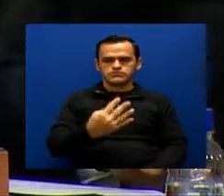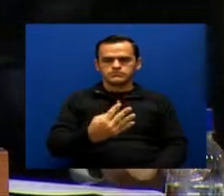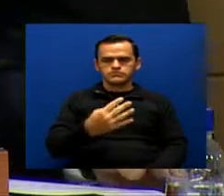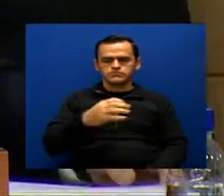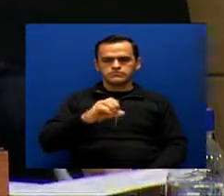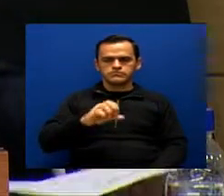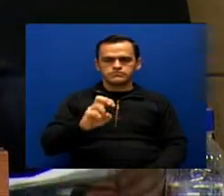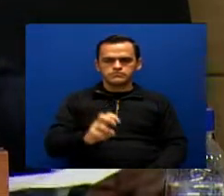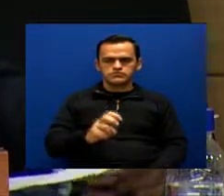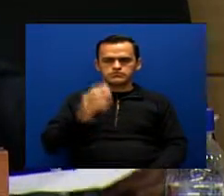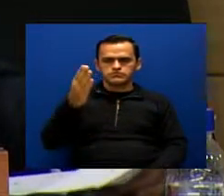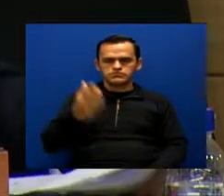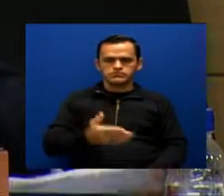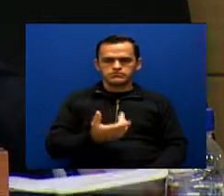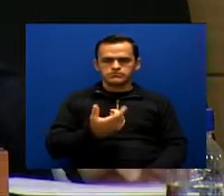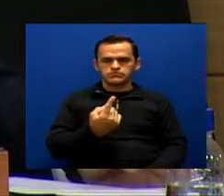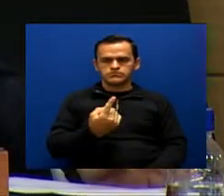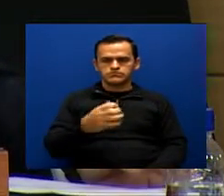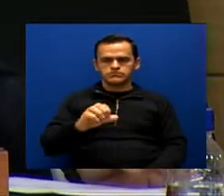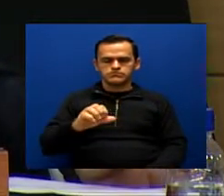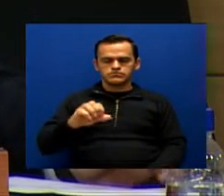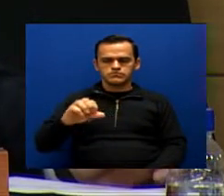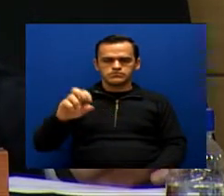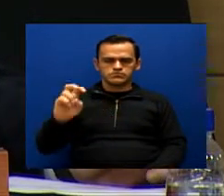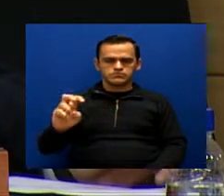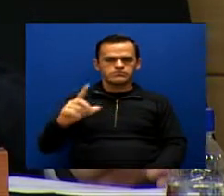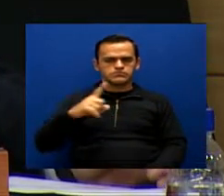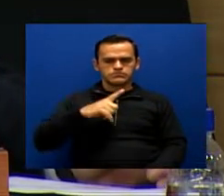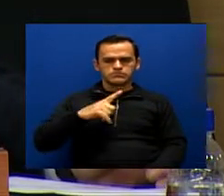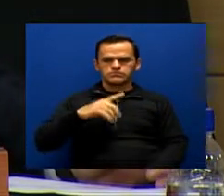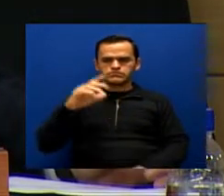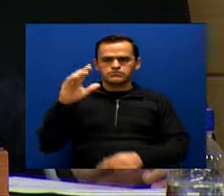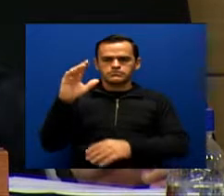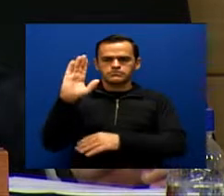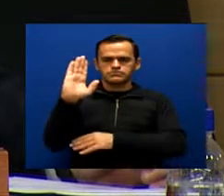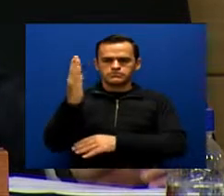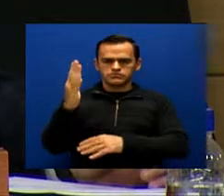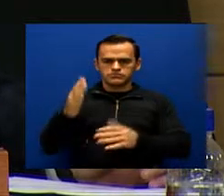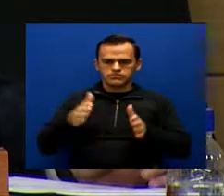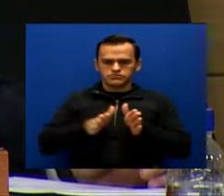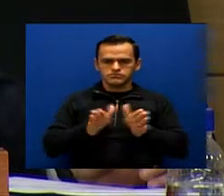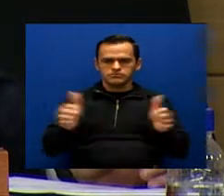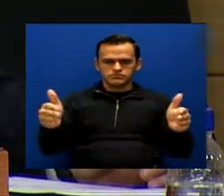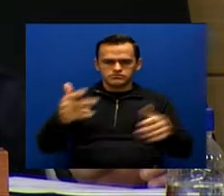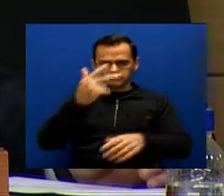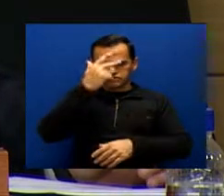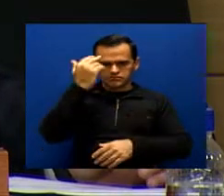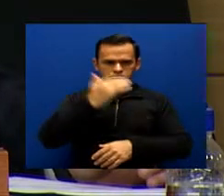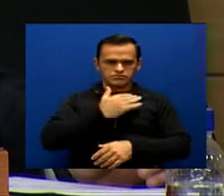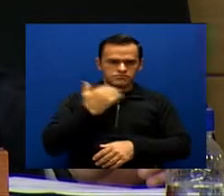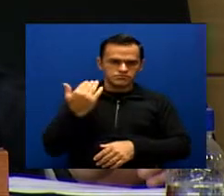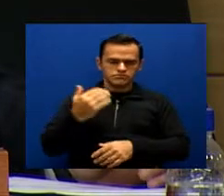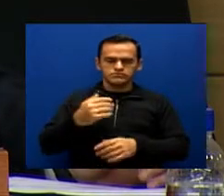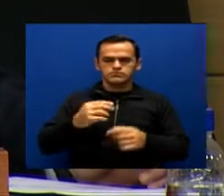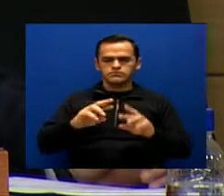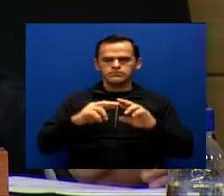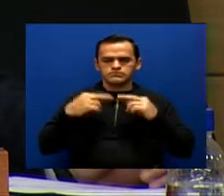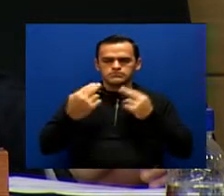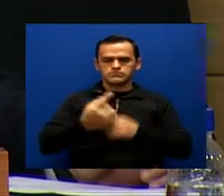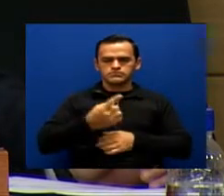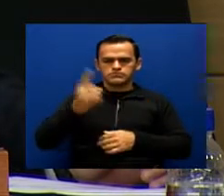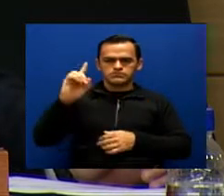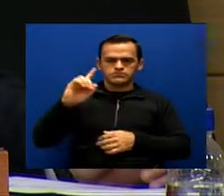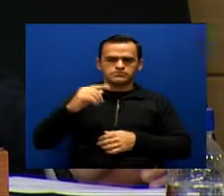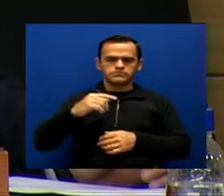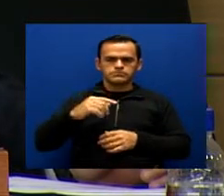2 de setembro de 94, que dispõe sobre o serviço funerário no município de Sorocaba e das outras providências. Na última sessão, eu estava